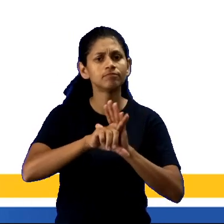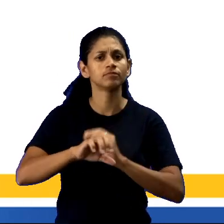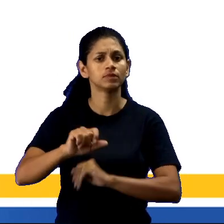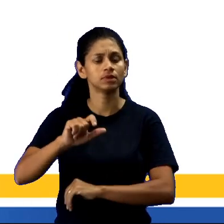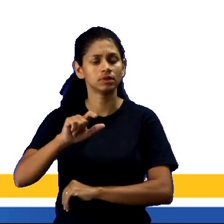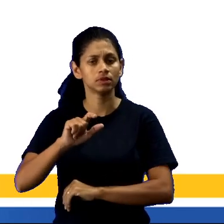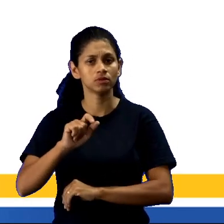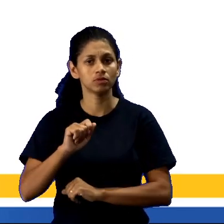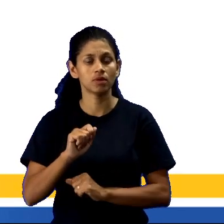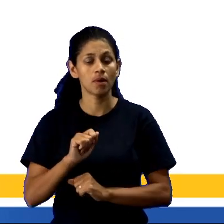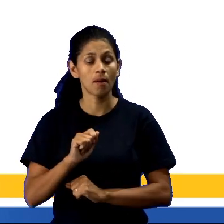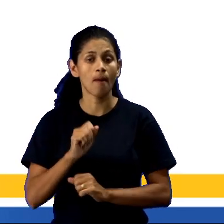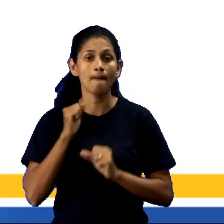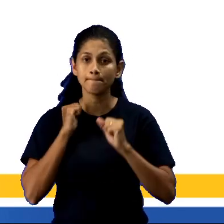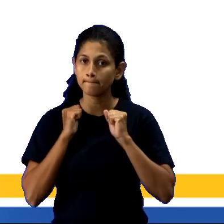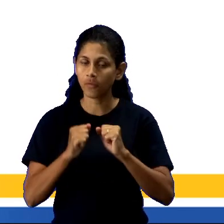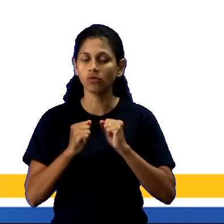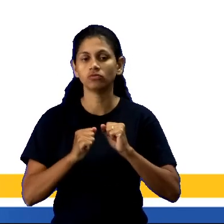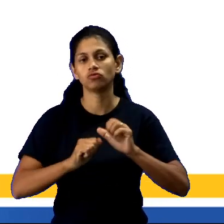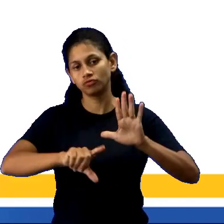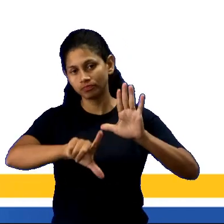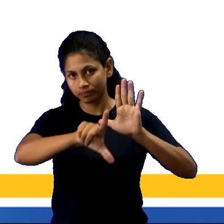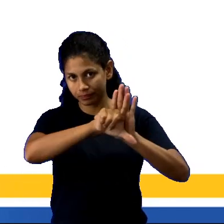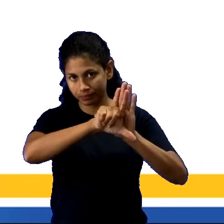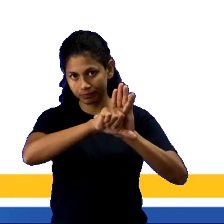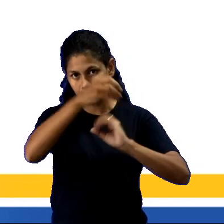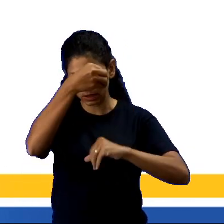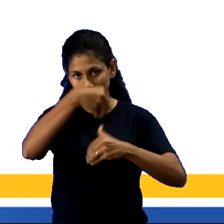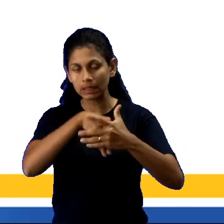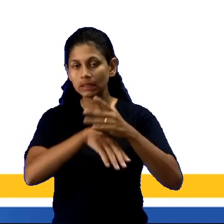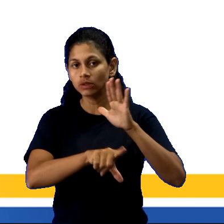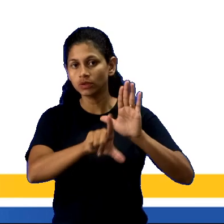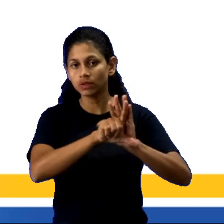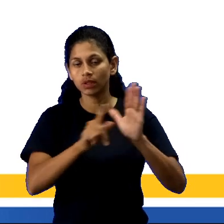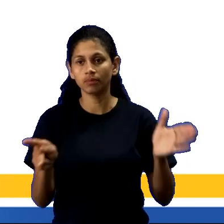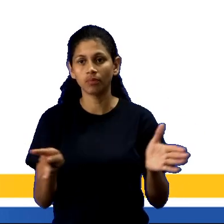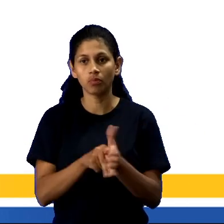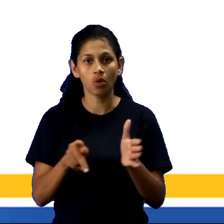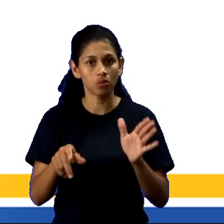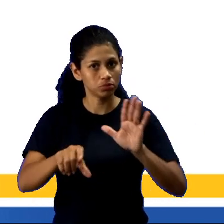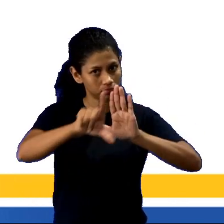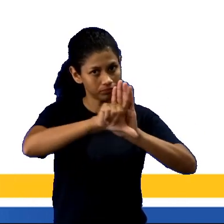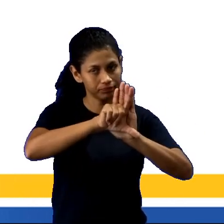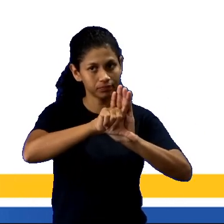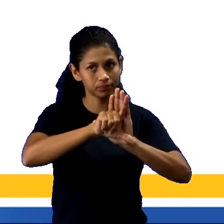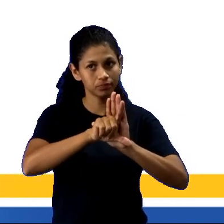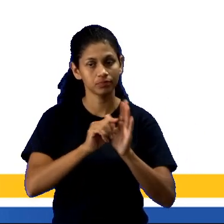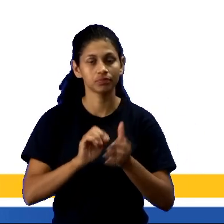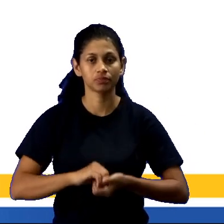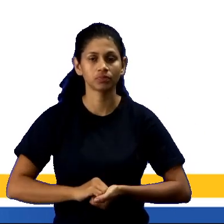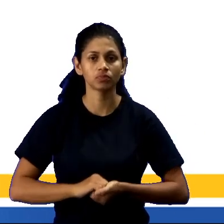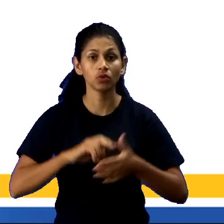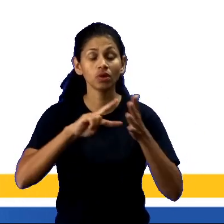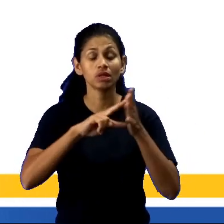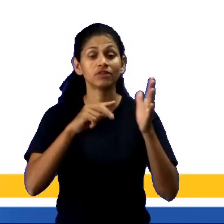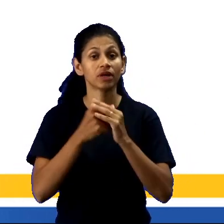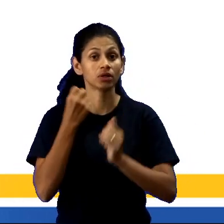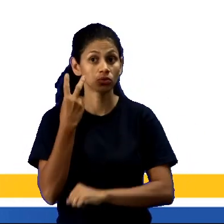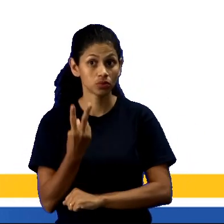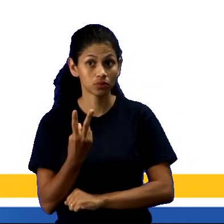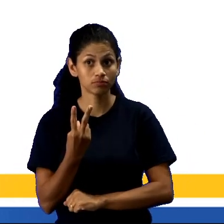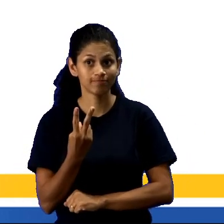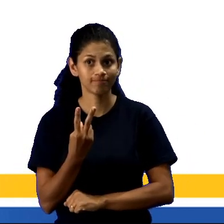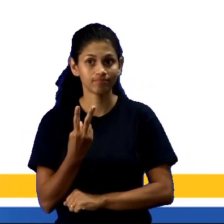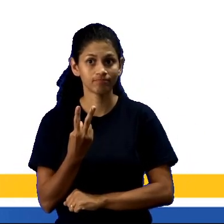por lei, gente. Agora, olha o significado da palavra legal, né? O significado número 2,